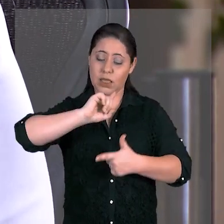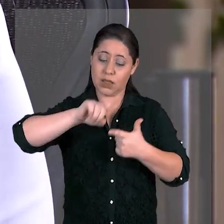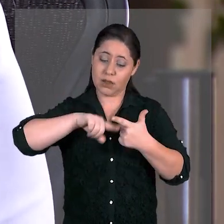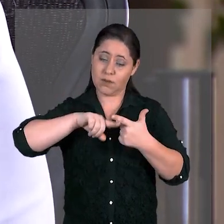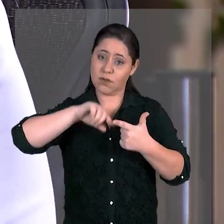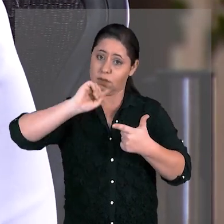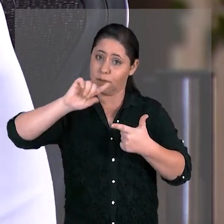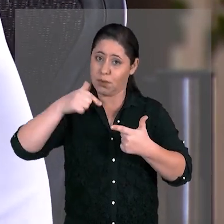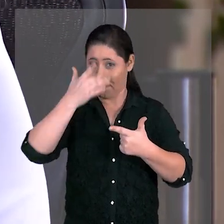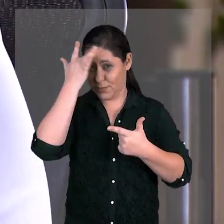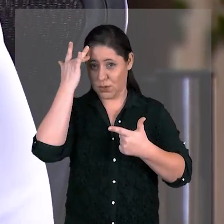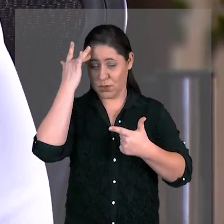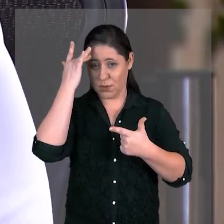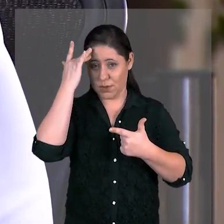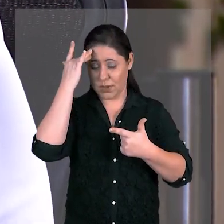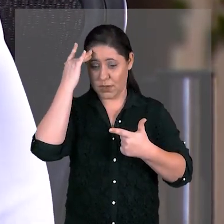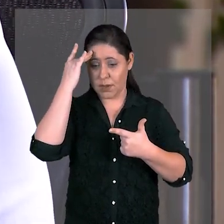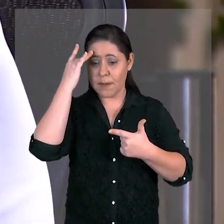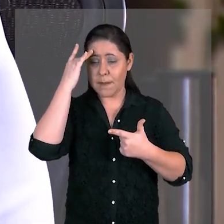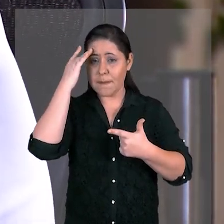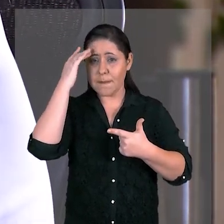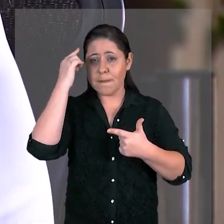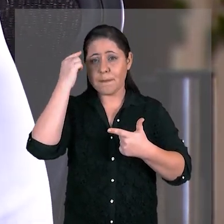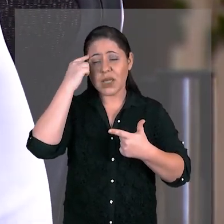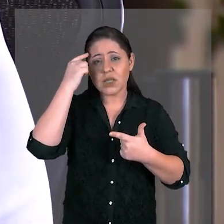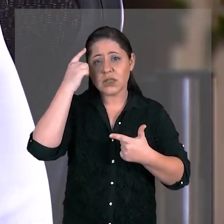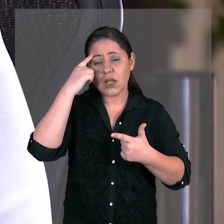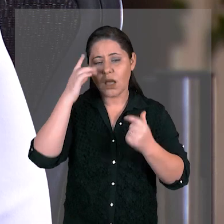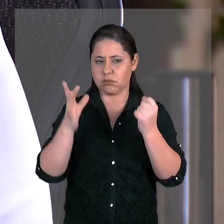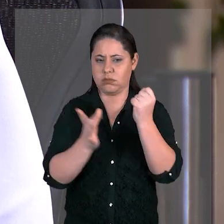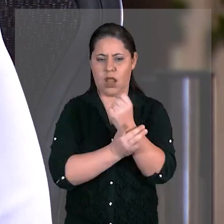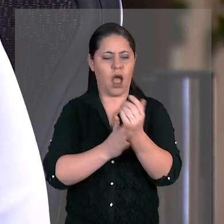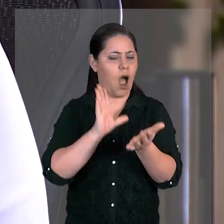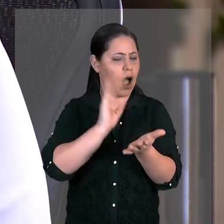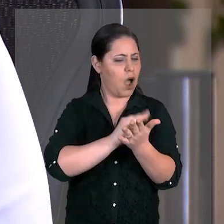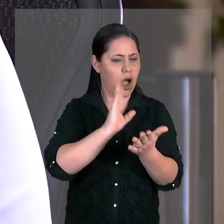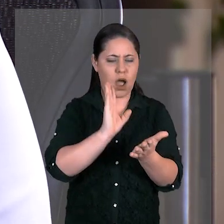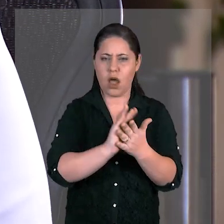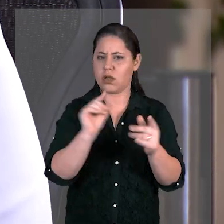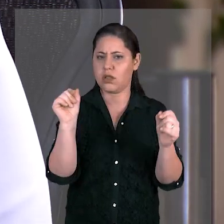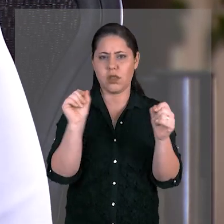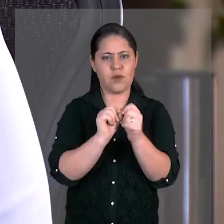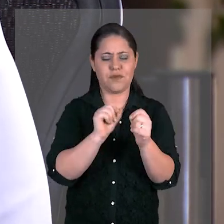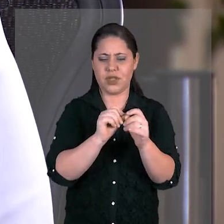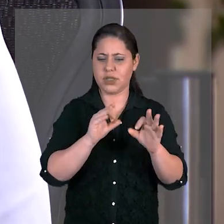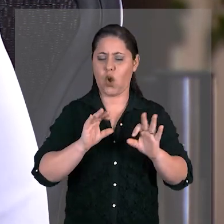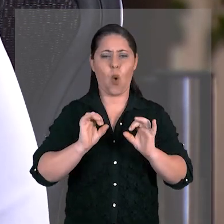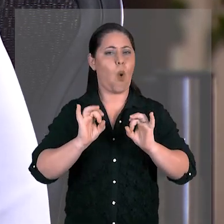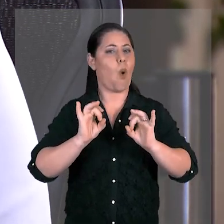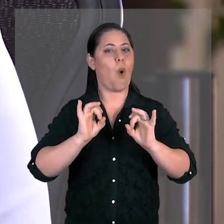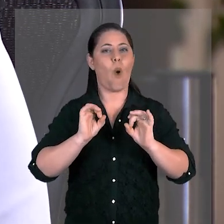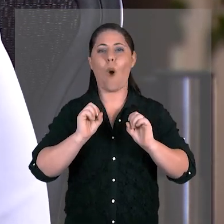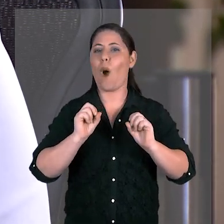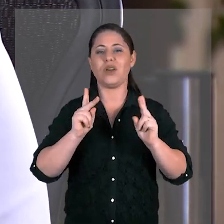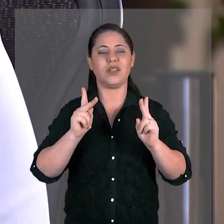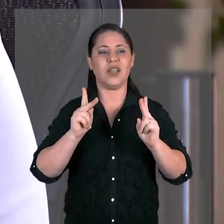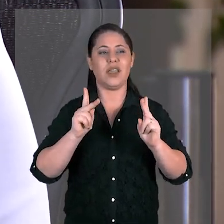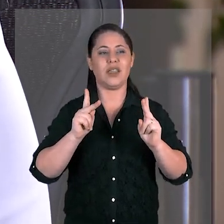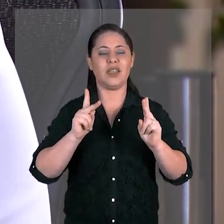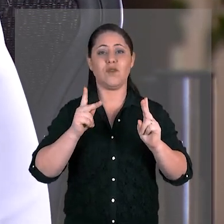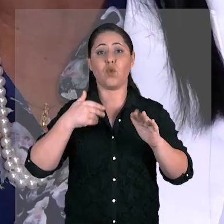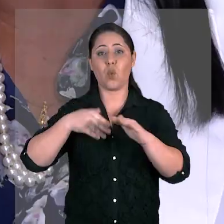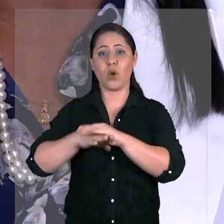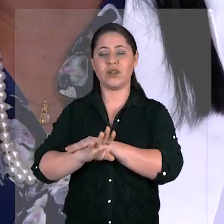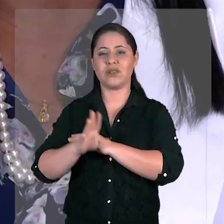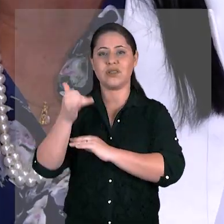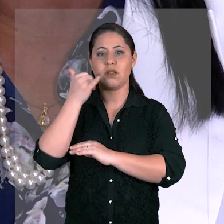muitas pessoas acham que já estão seguras. Então, eu fiz a minha ata notarial, eu posso sumir com o meu celular. Não, você